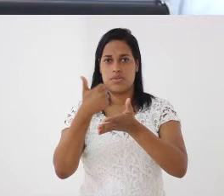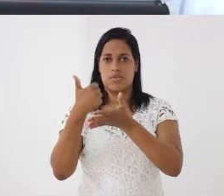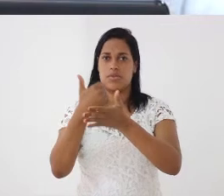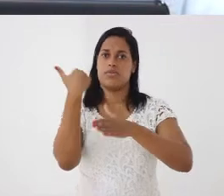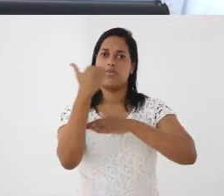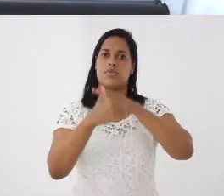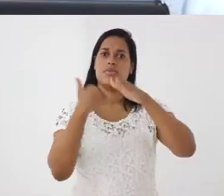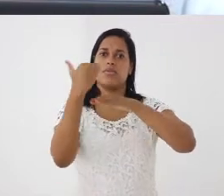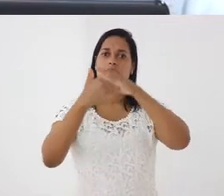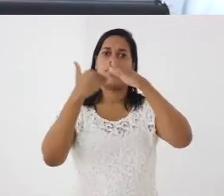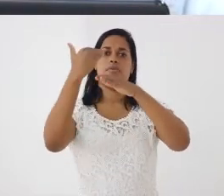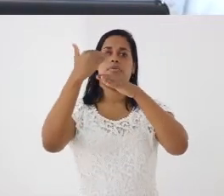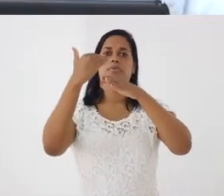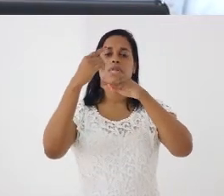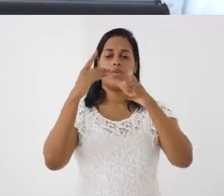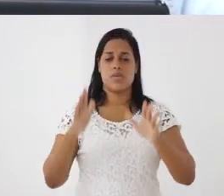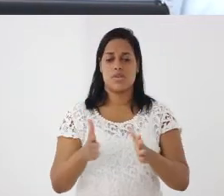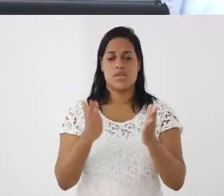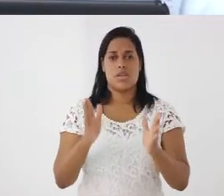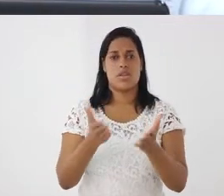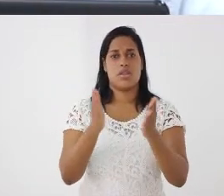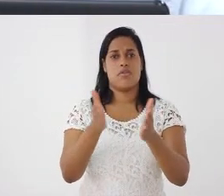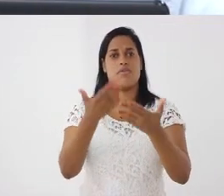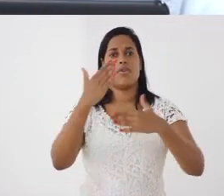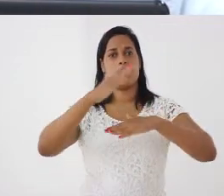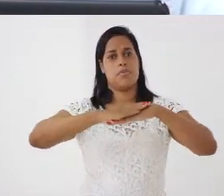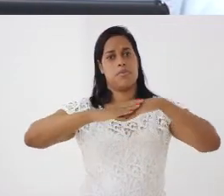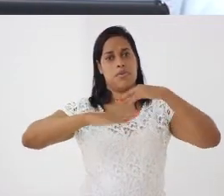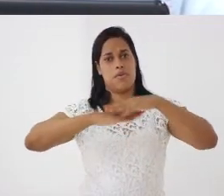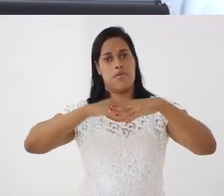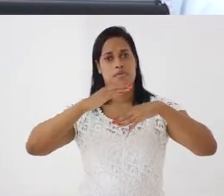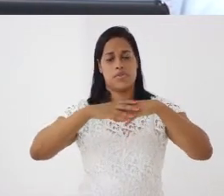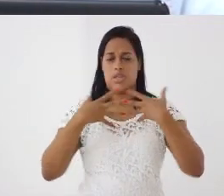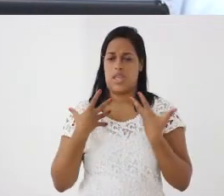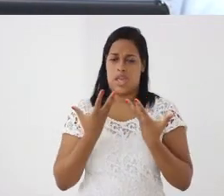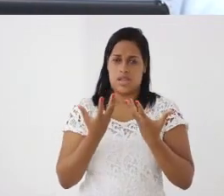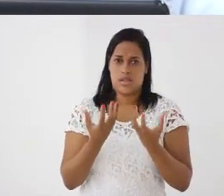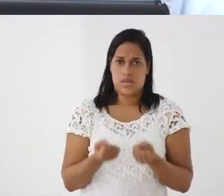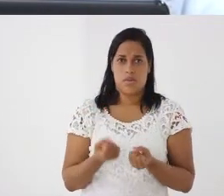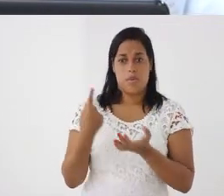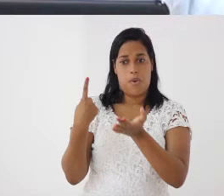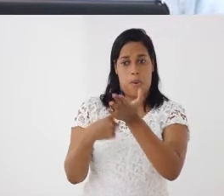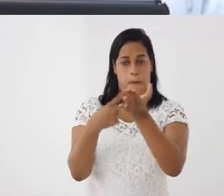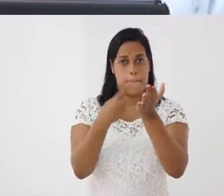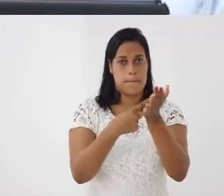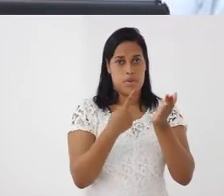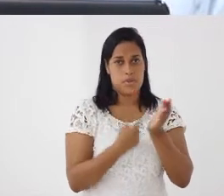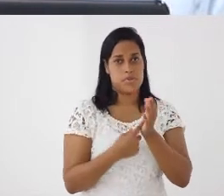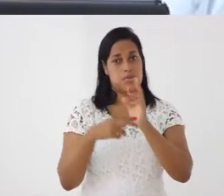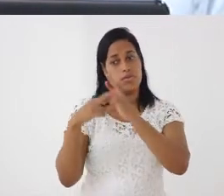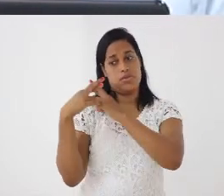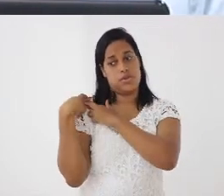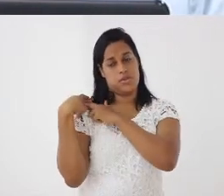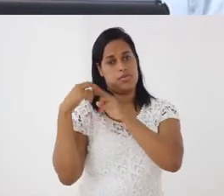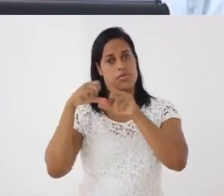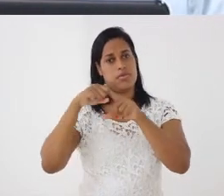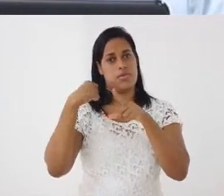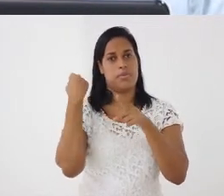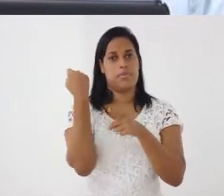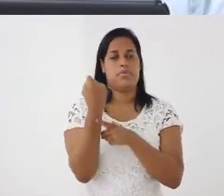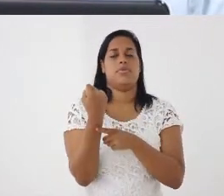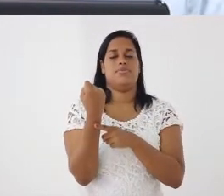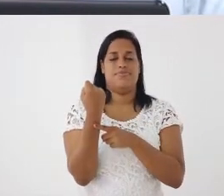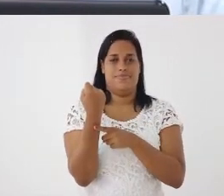para o seu desenvolvimento, incentivando os fornecedores para que também assumam compromissos de responsabilidade